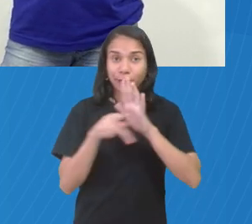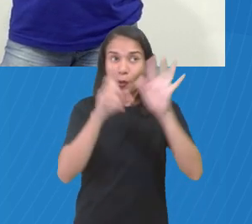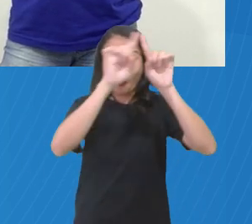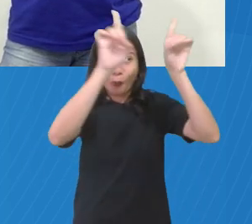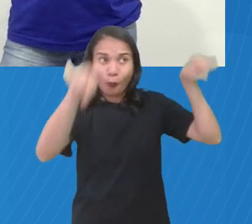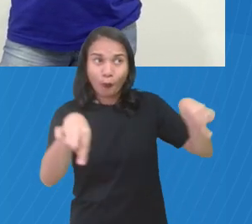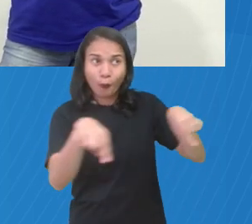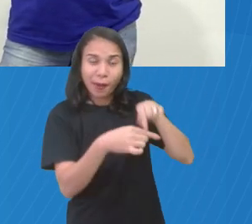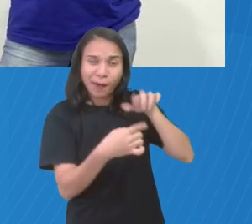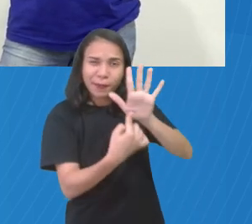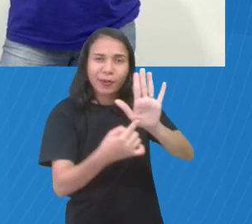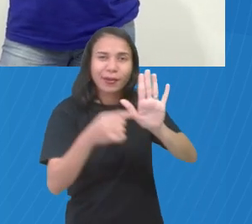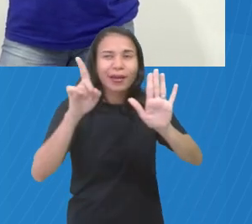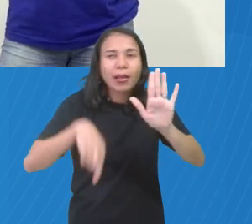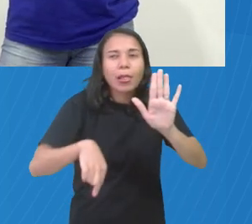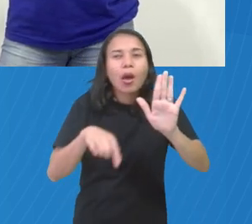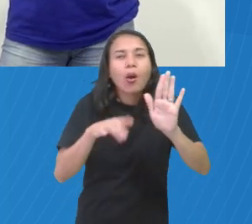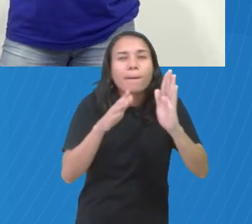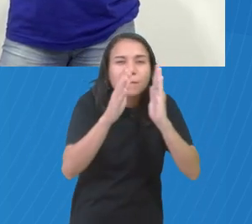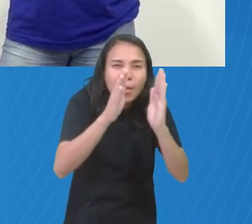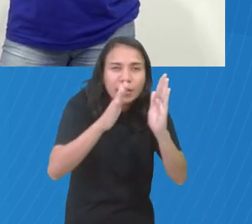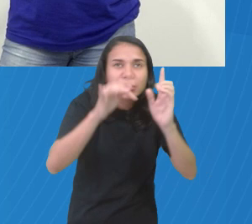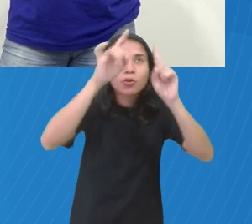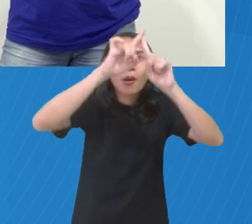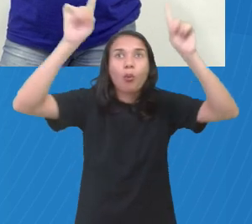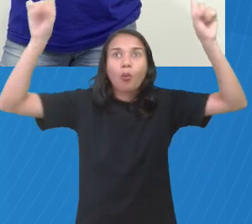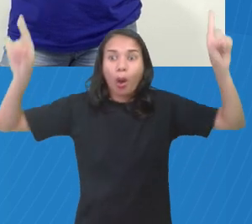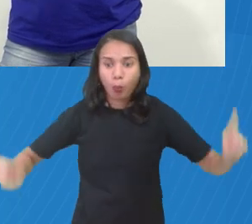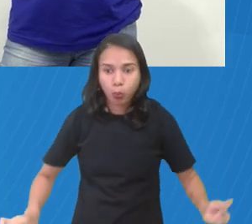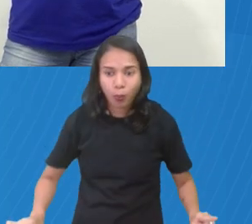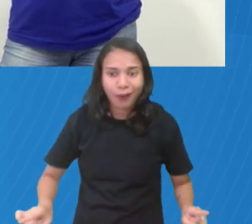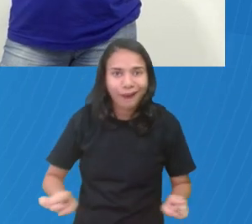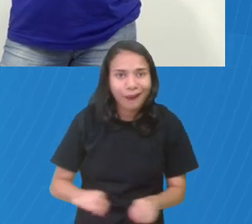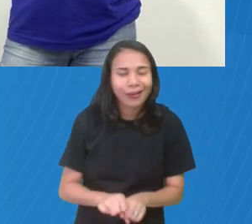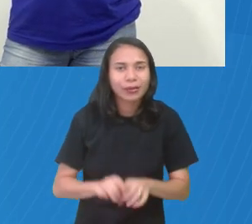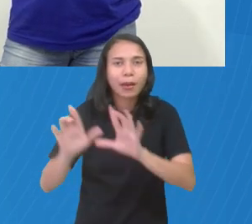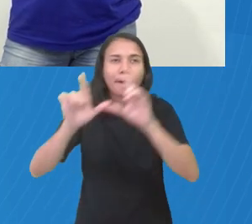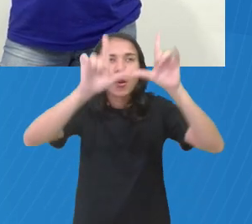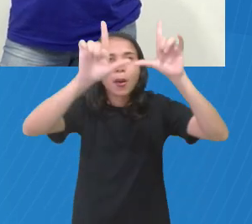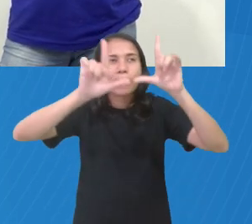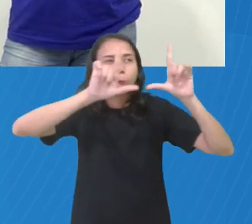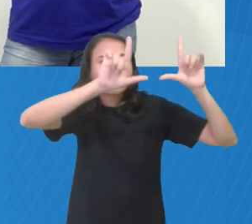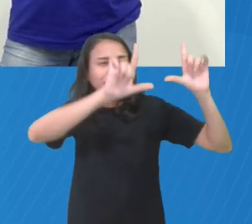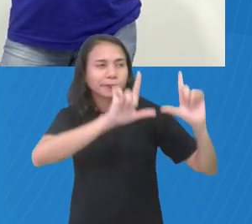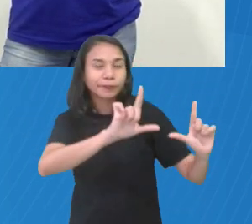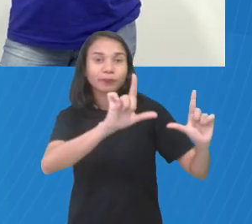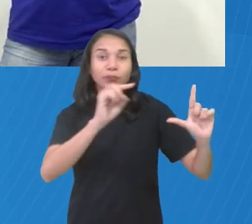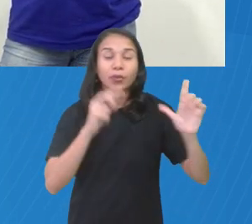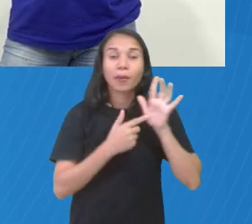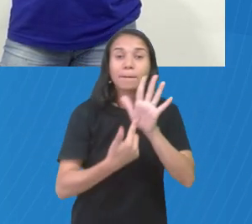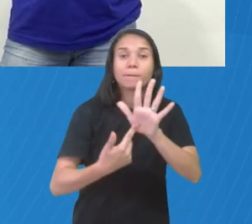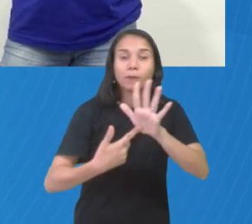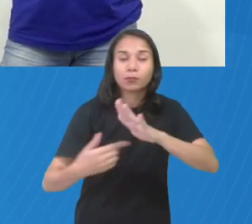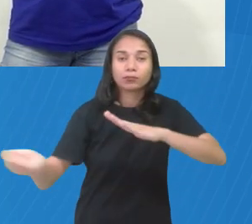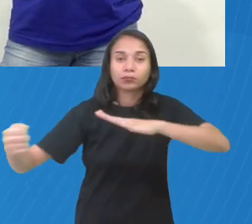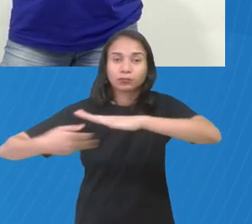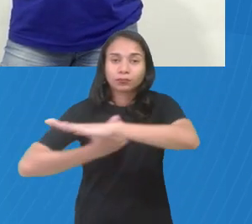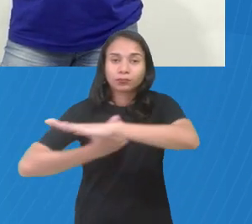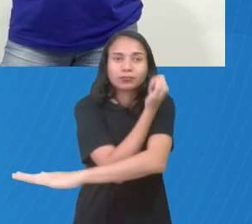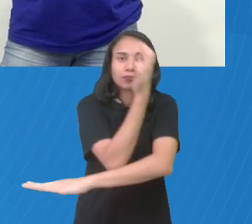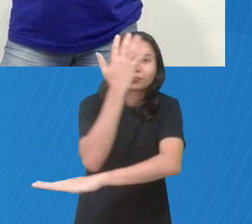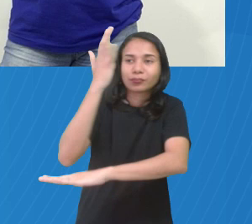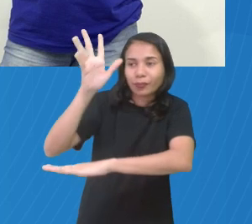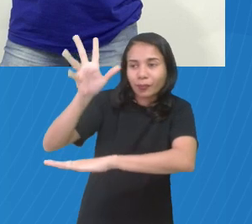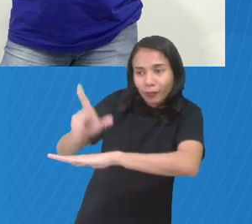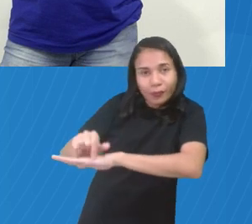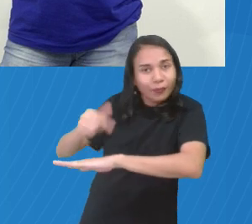quadro que está aparecendo aí, na verdade, é um trechinho de um quadro enorme que ele fez, que retrata bastante a fauna e a flora